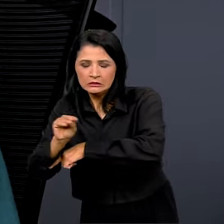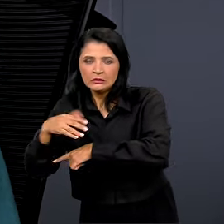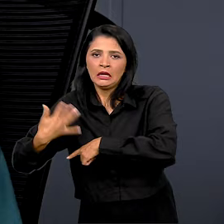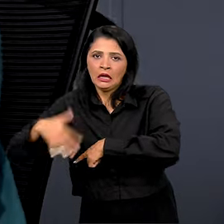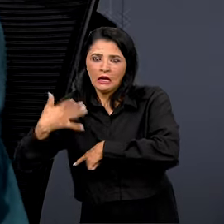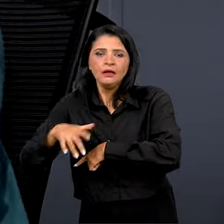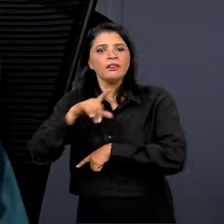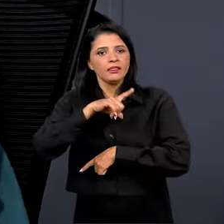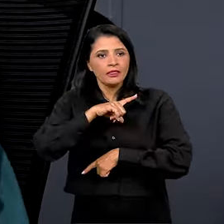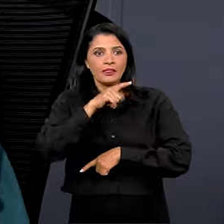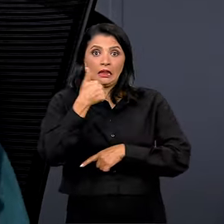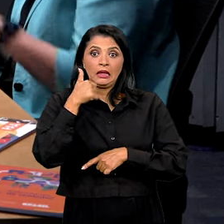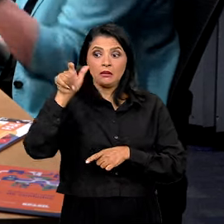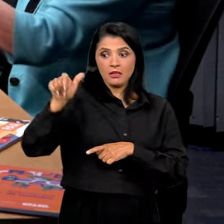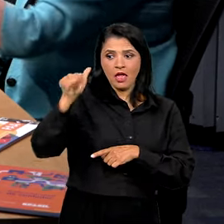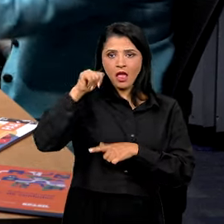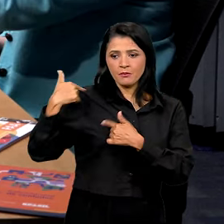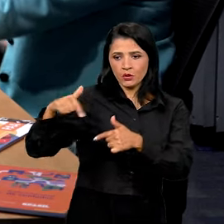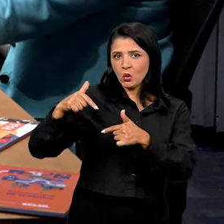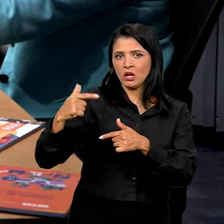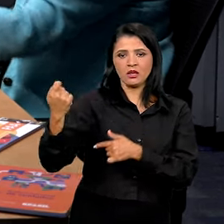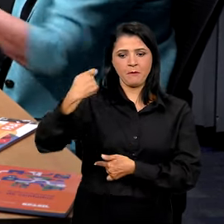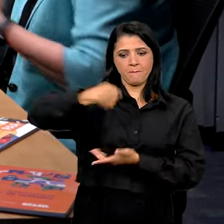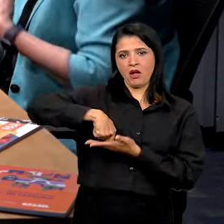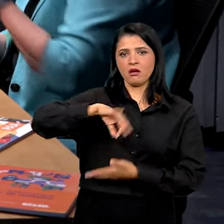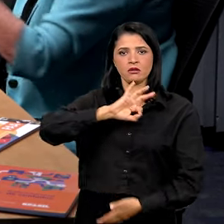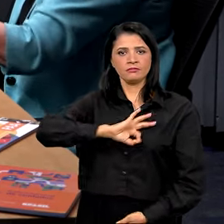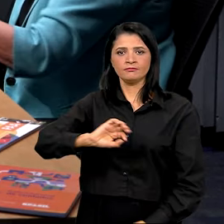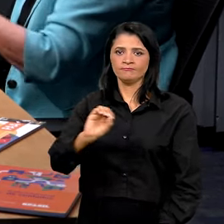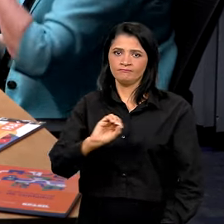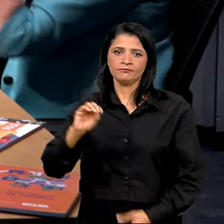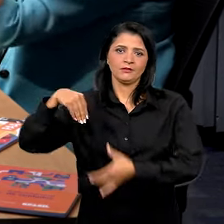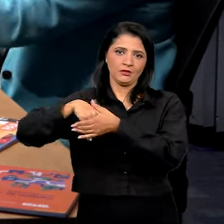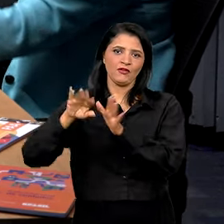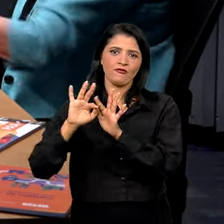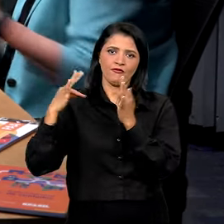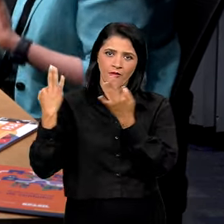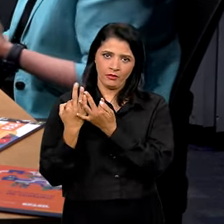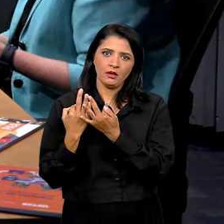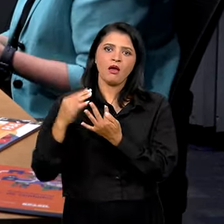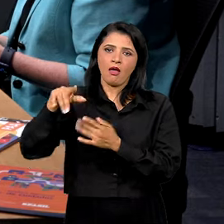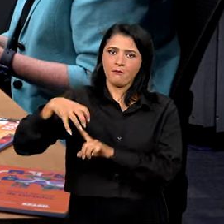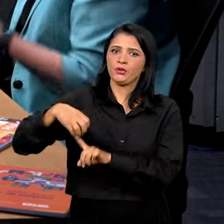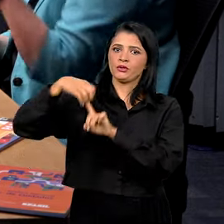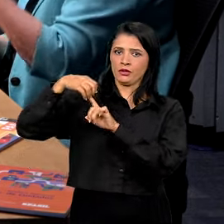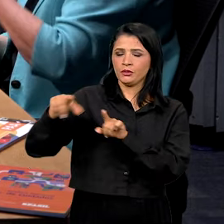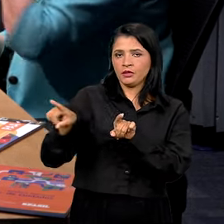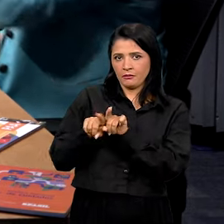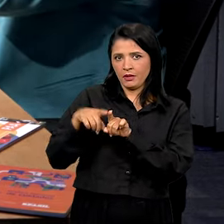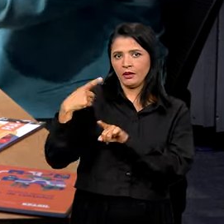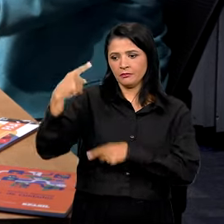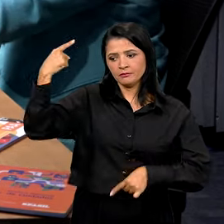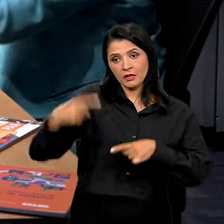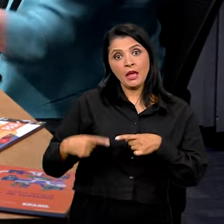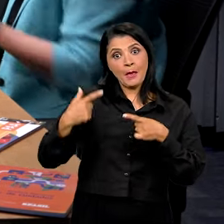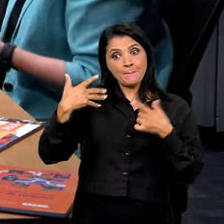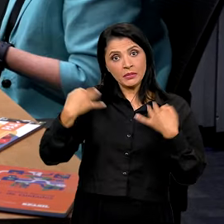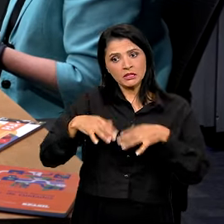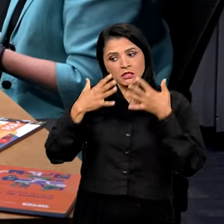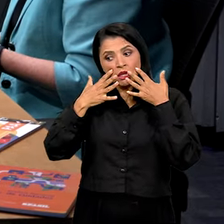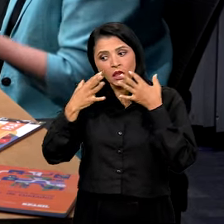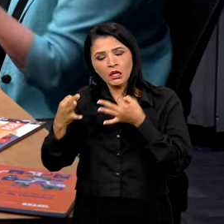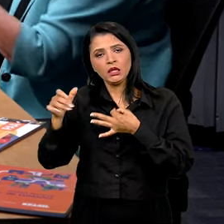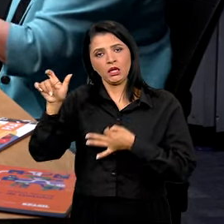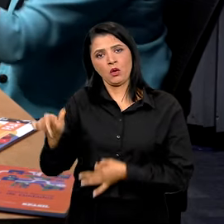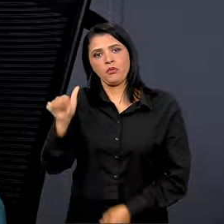trabalhadoras não remuneradas que são as cuidadoras familiares que também são público prioritário da política a gente tem que olhar muito para essas